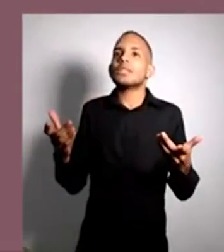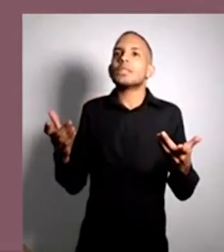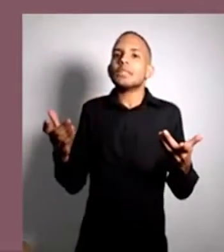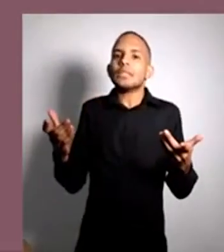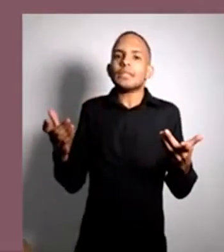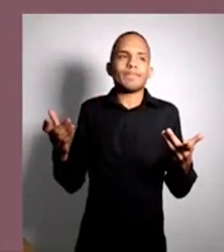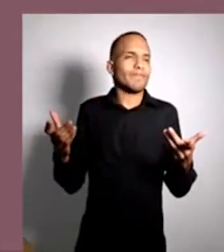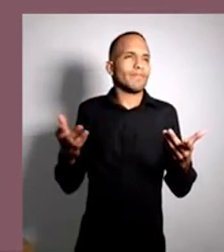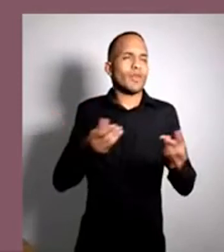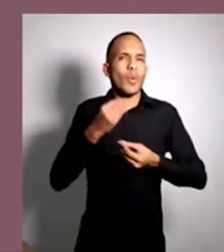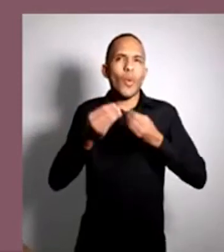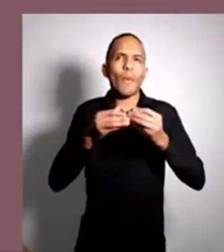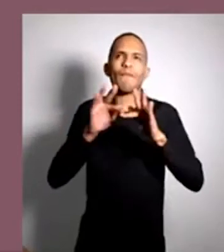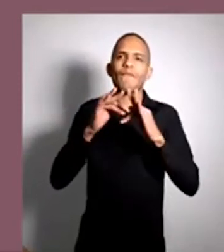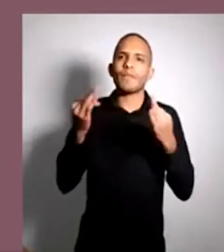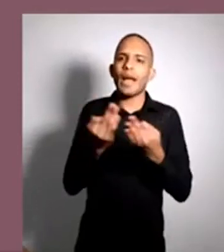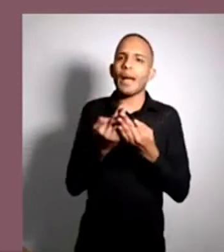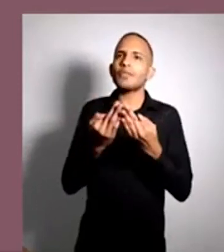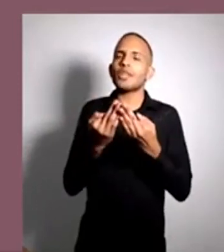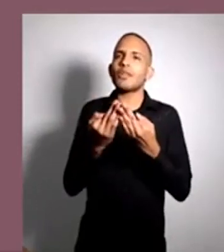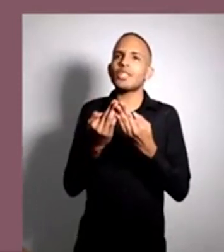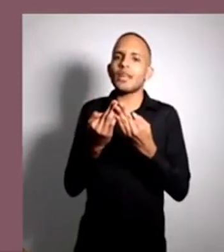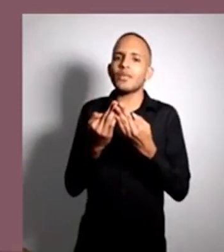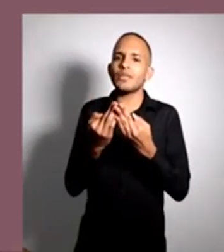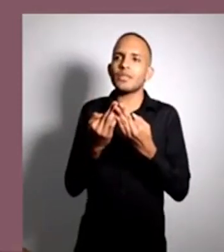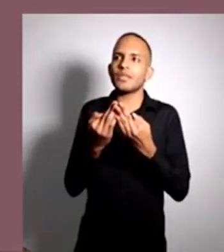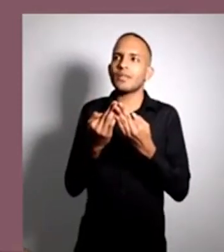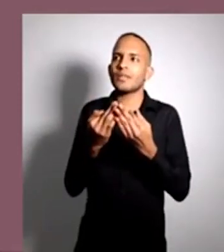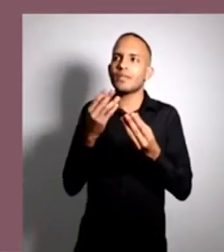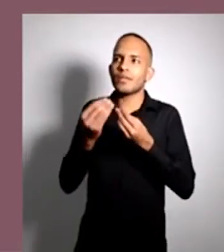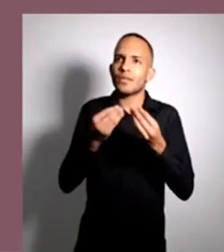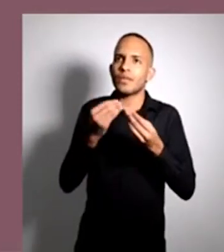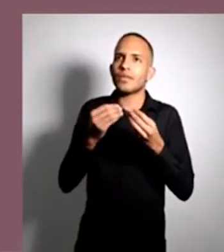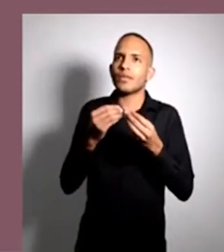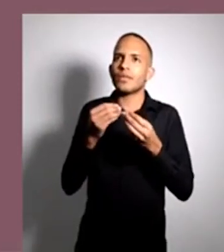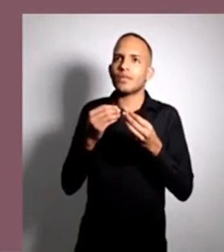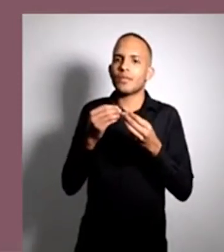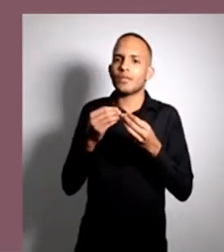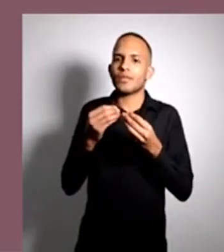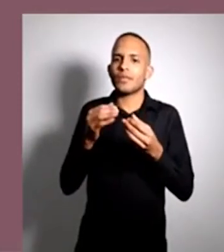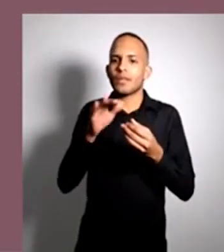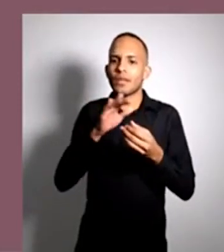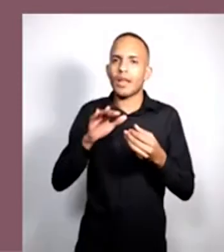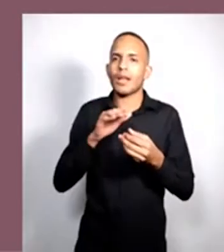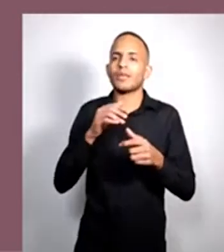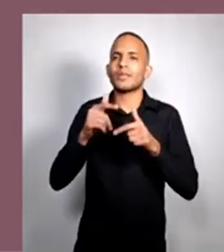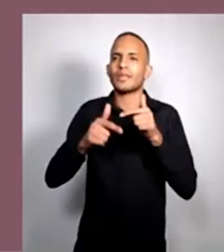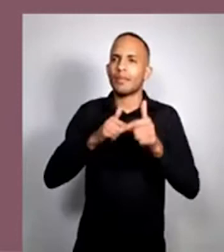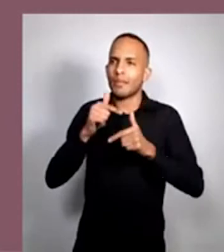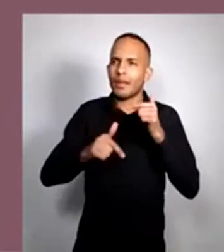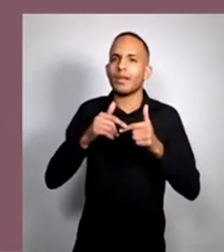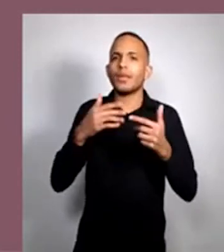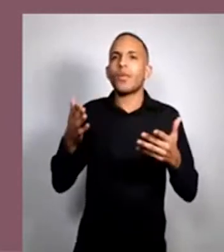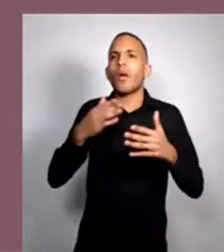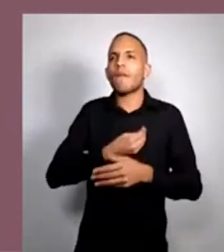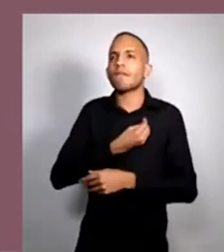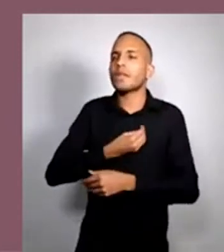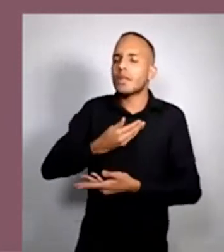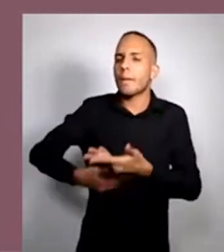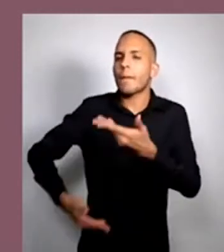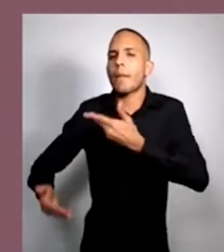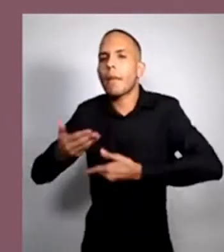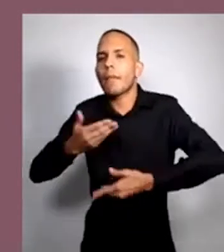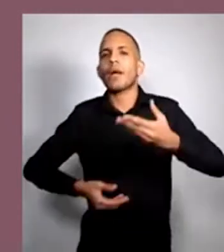na família? Você dá aula, não dá? Onde você trabalha? Quais são as pessoas com quem você convive que você pode se relacionar